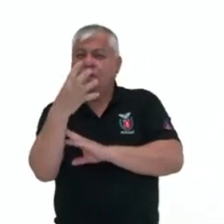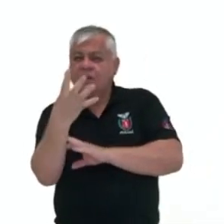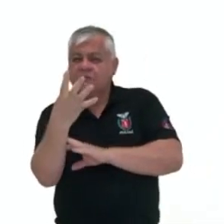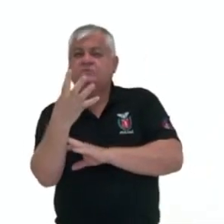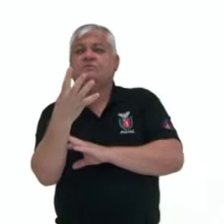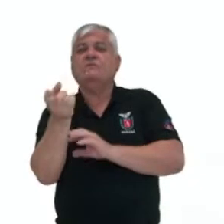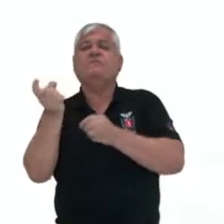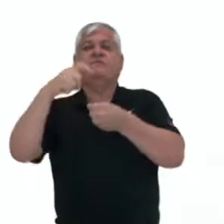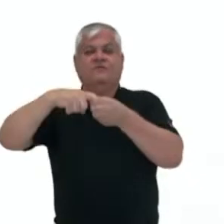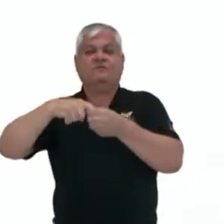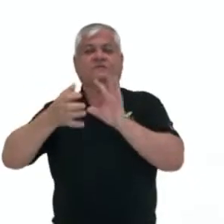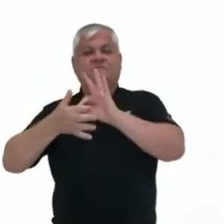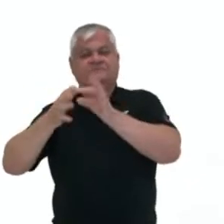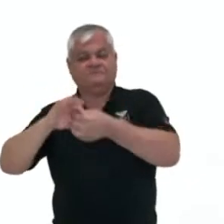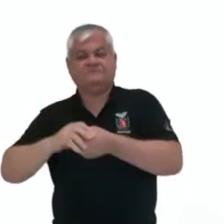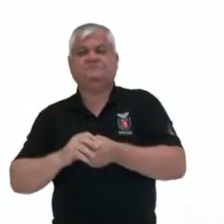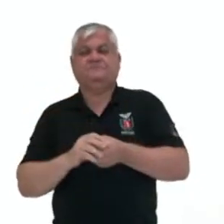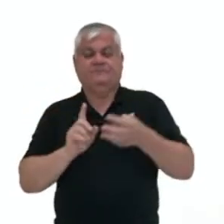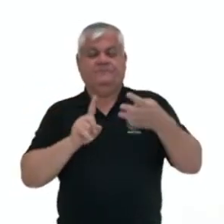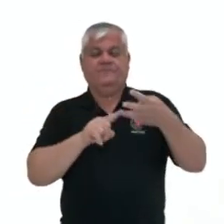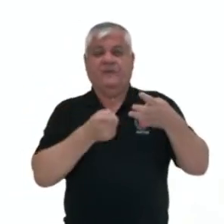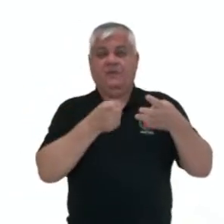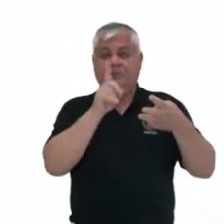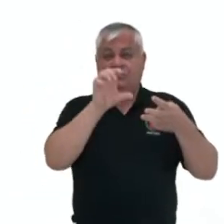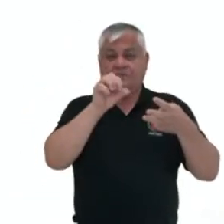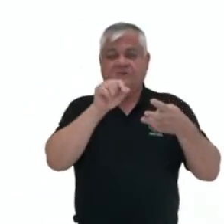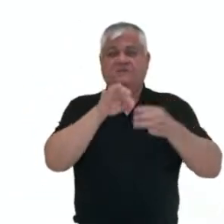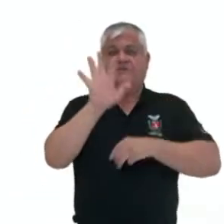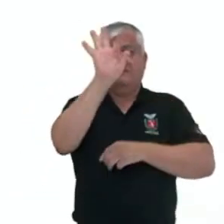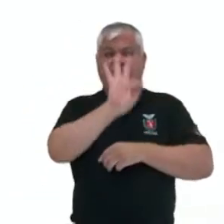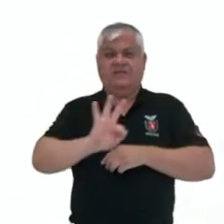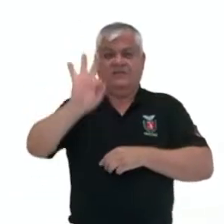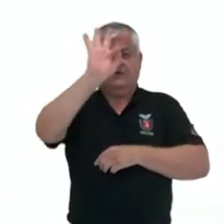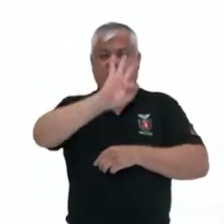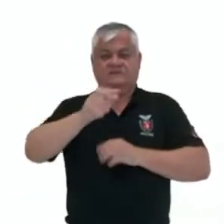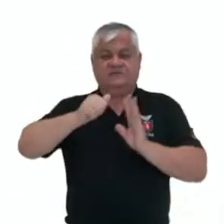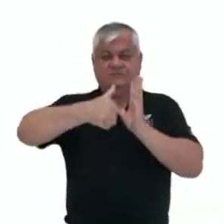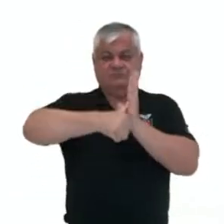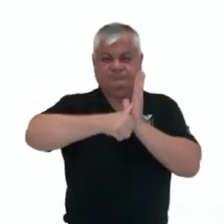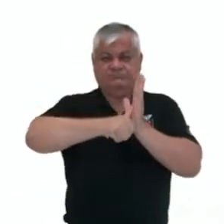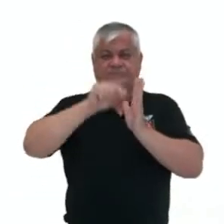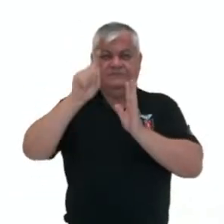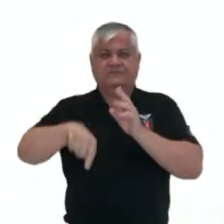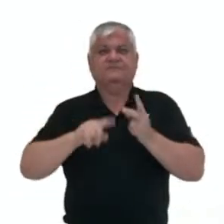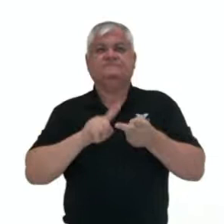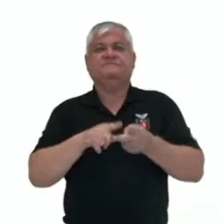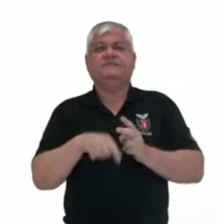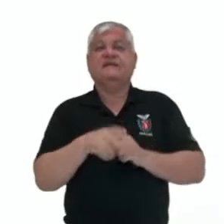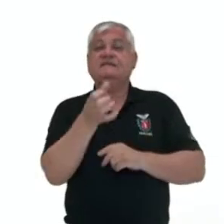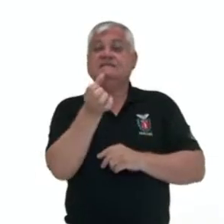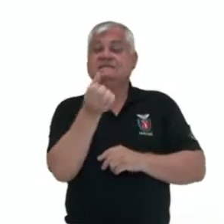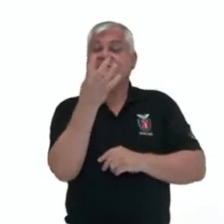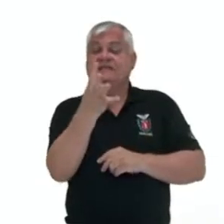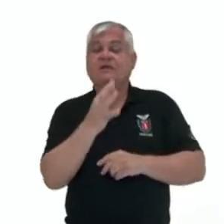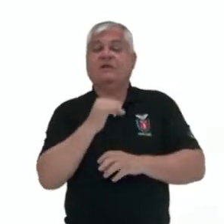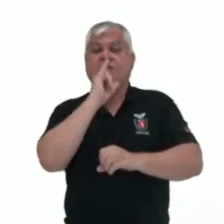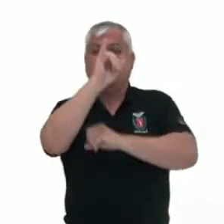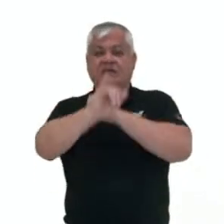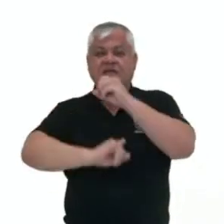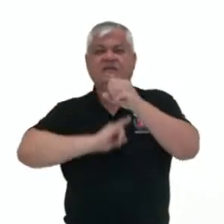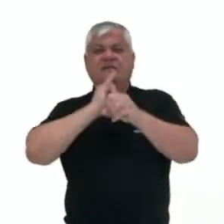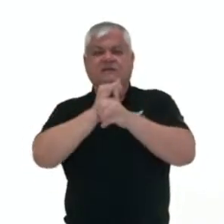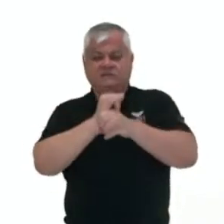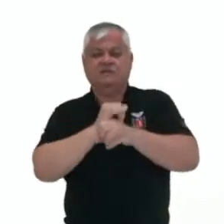voltou. Em 1920 foi criada a Federação Internacional de Boxe Amador, em 1964 a Associação Internacional de Boxe